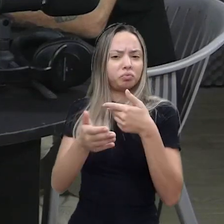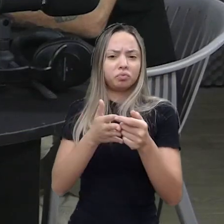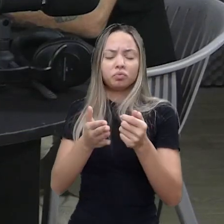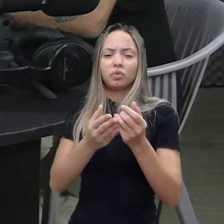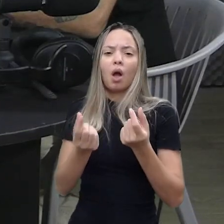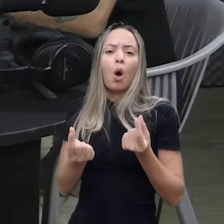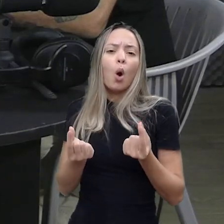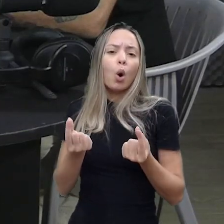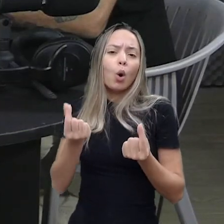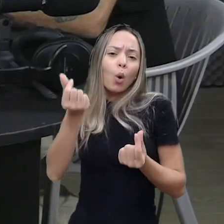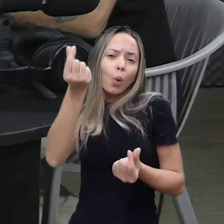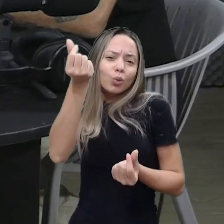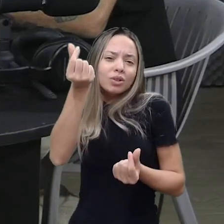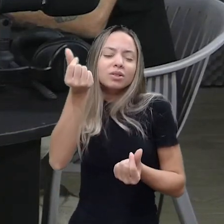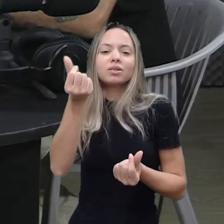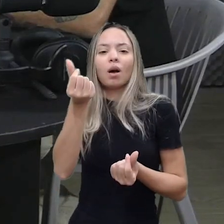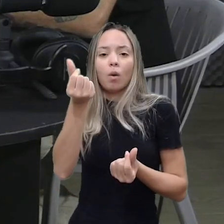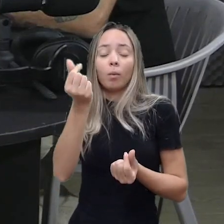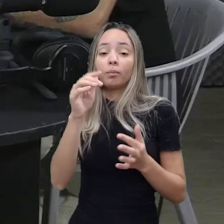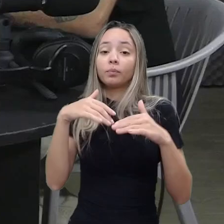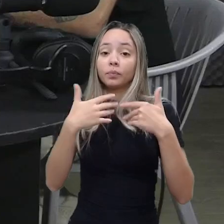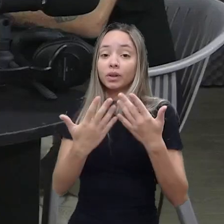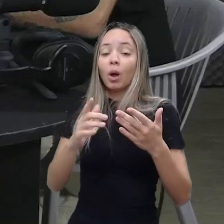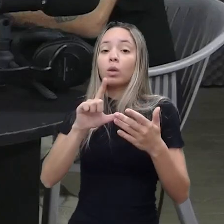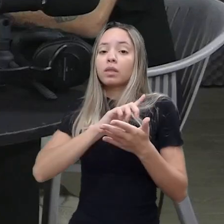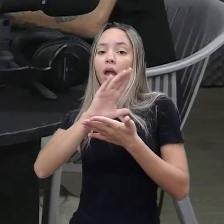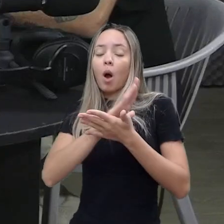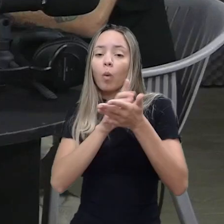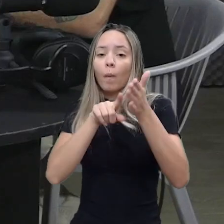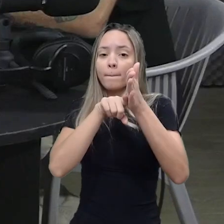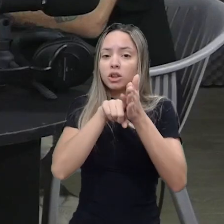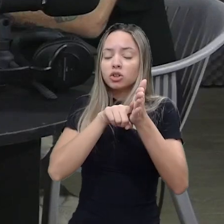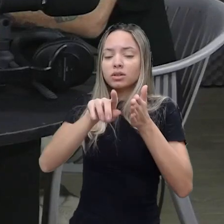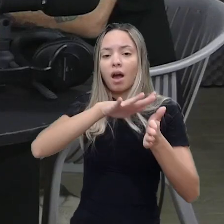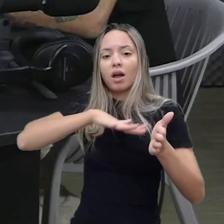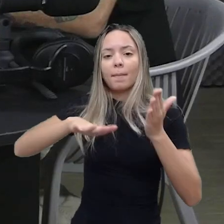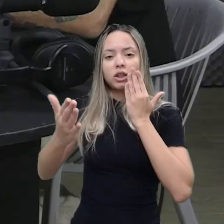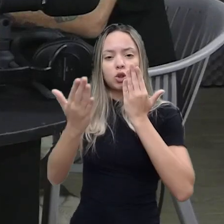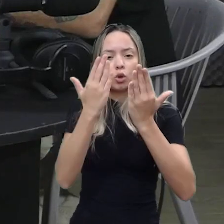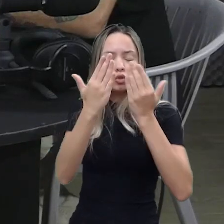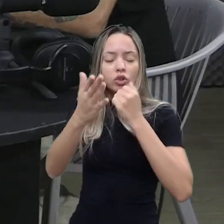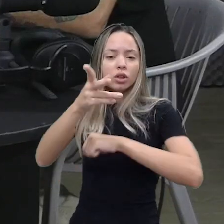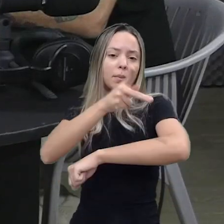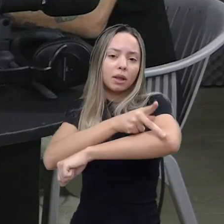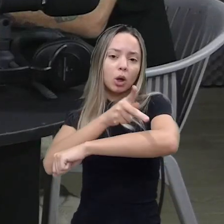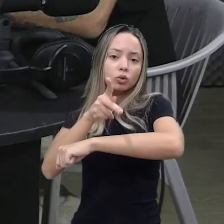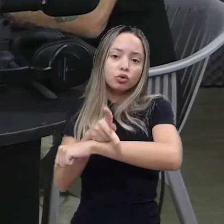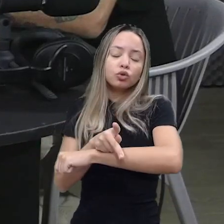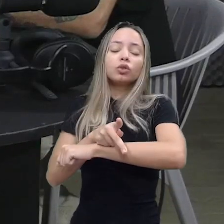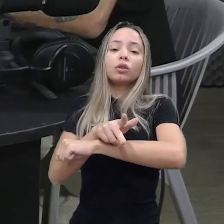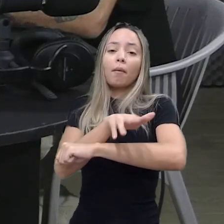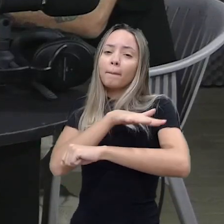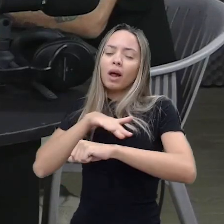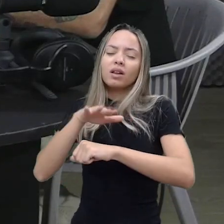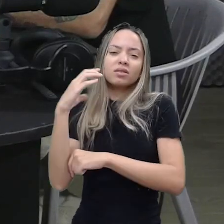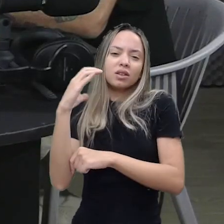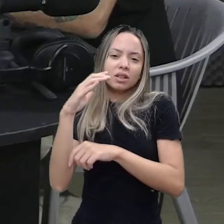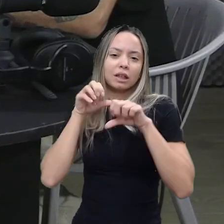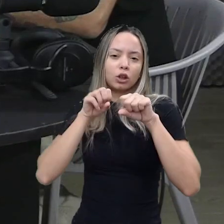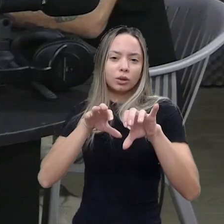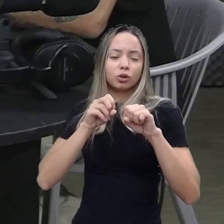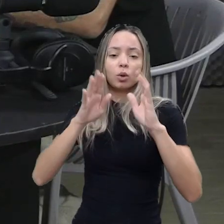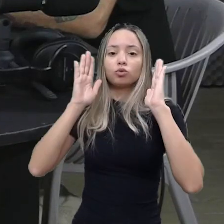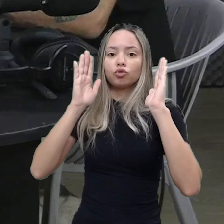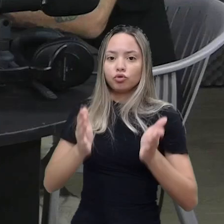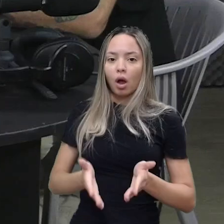Segundo, porque aí as pesquisas no campo da psicologia, da pedagogia, principalmente das ciências educacionais, já